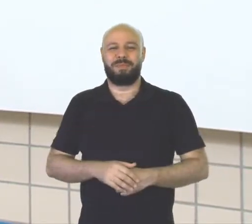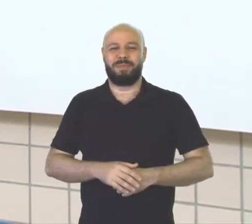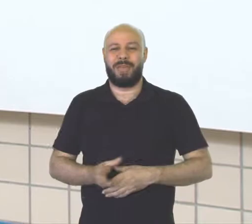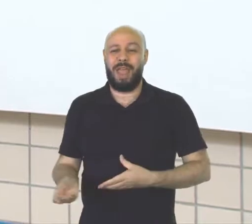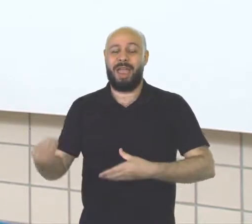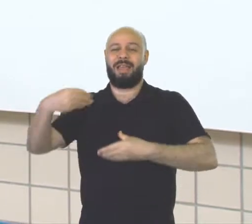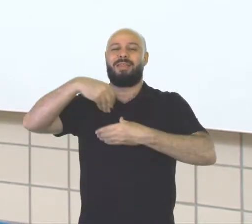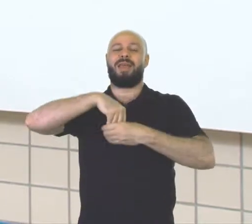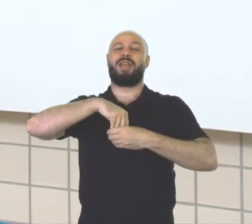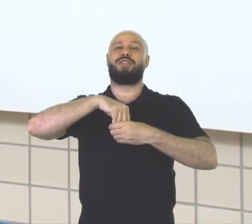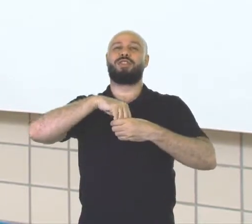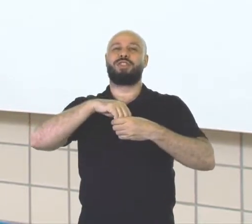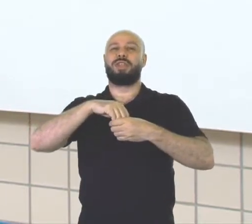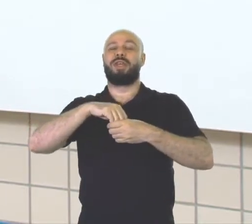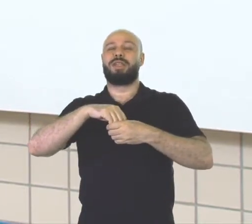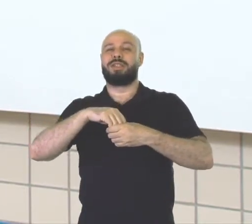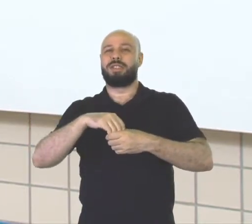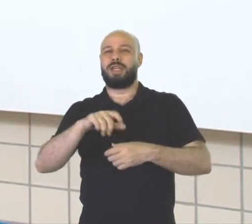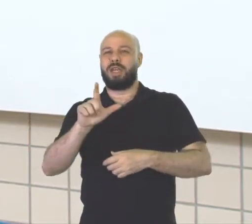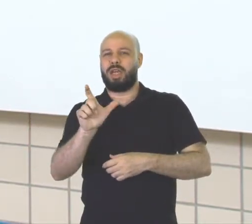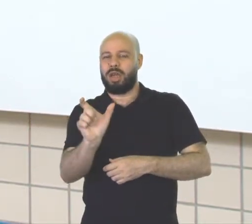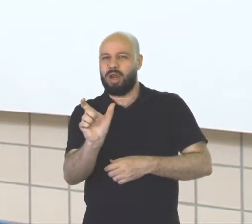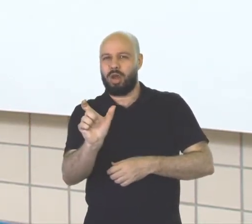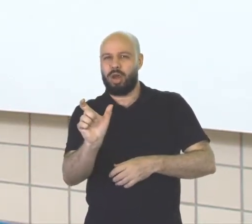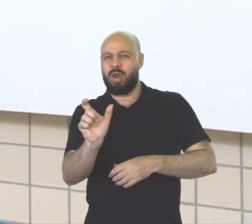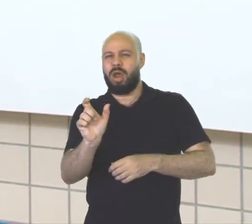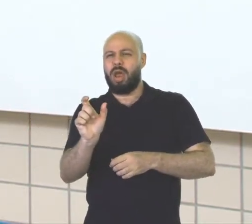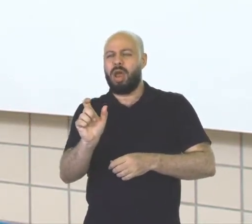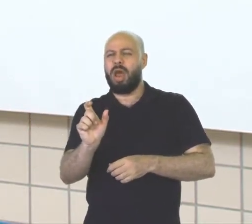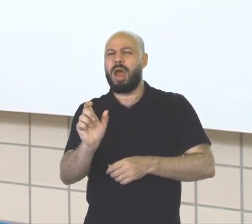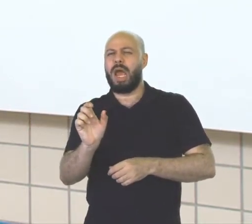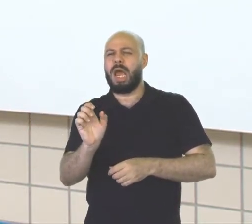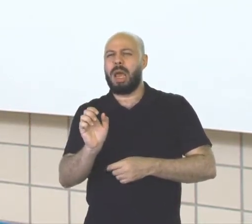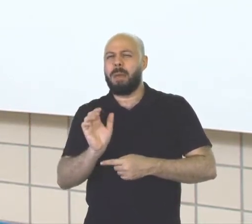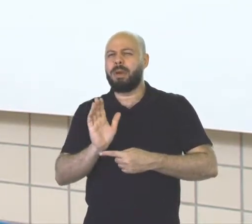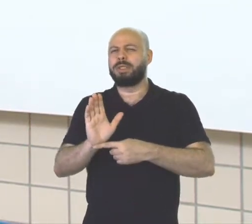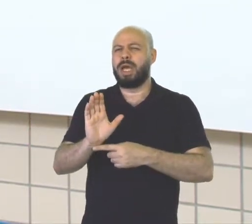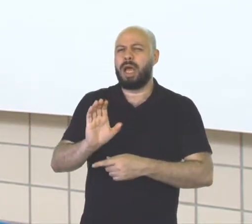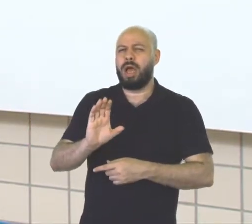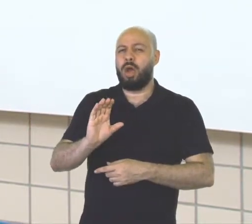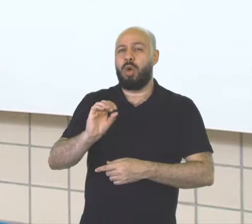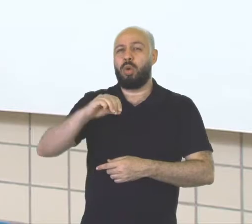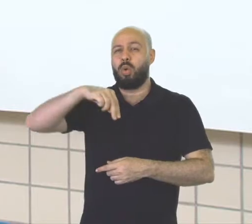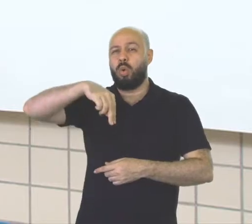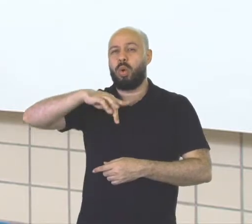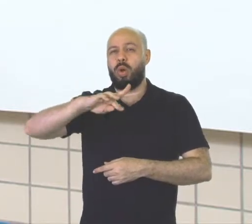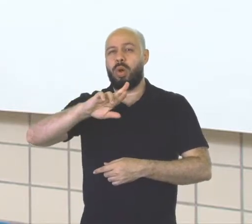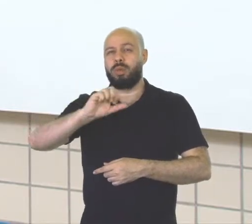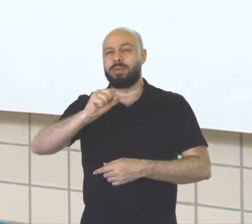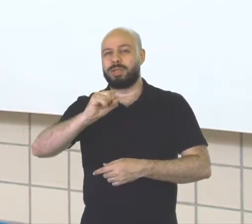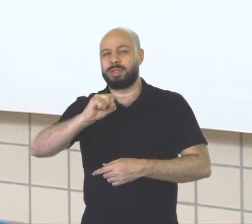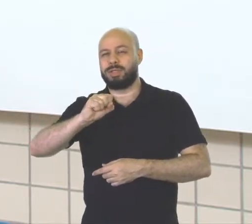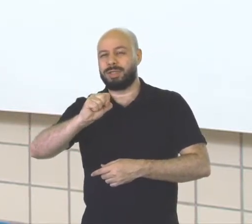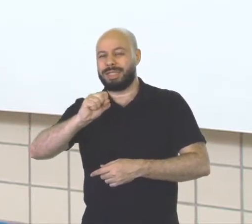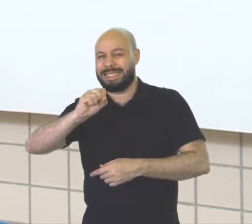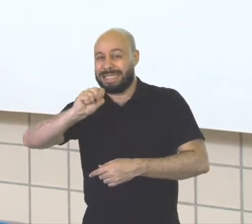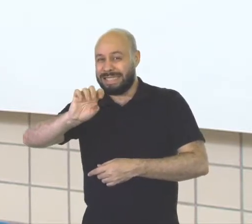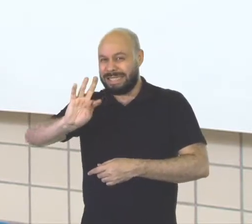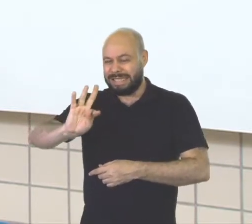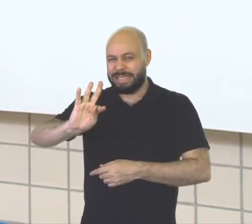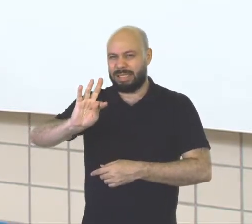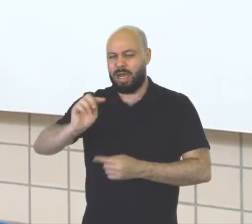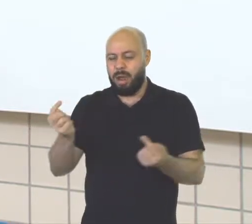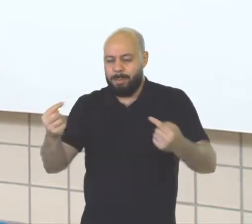de contraste. É uma palavra que ela expressa contraste, certo, gente? Vamos para a nossa terceira frase